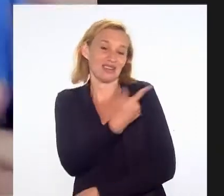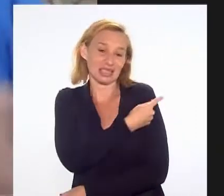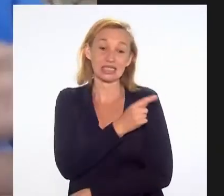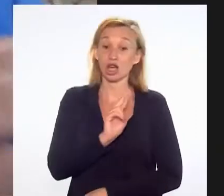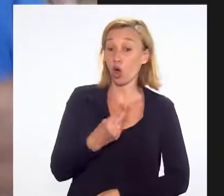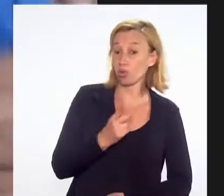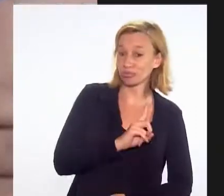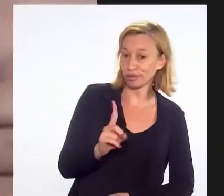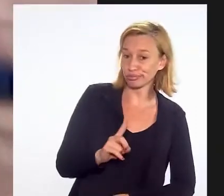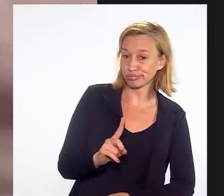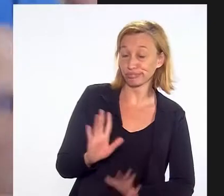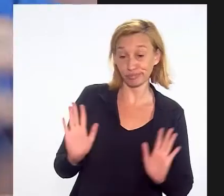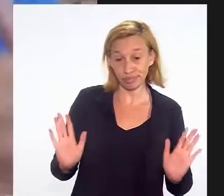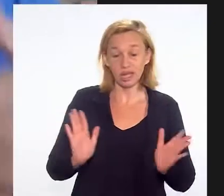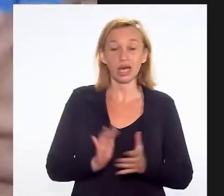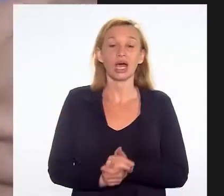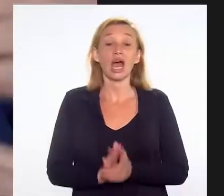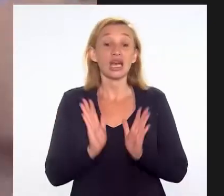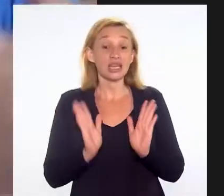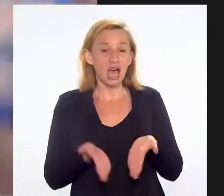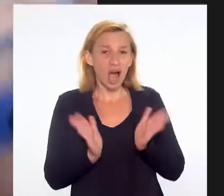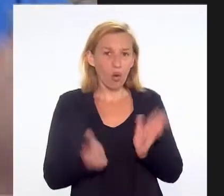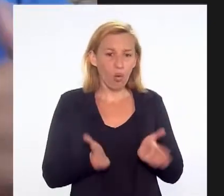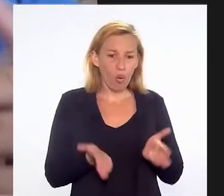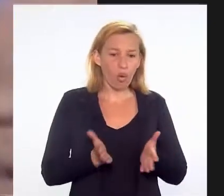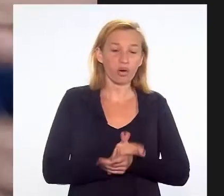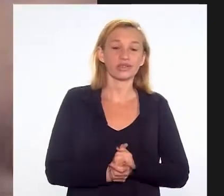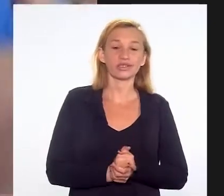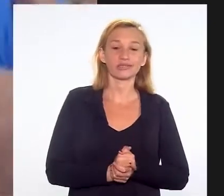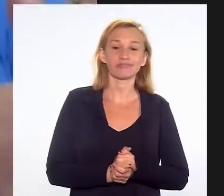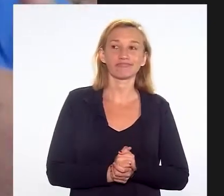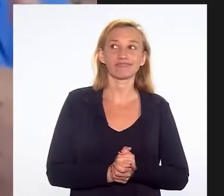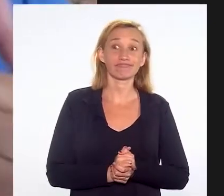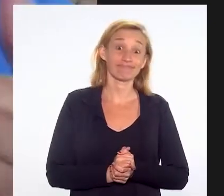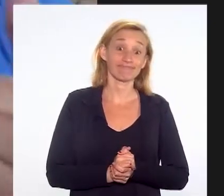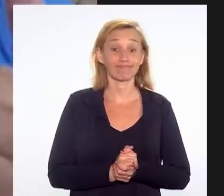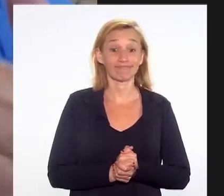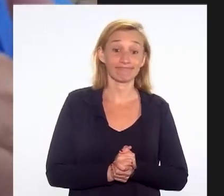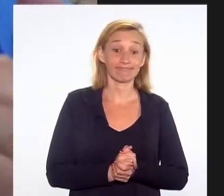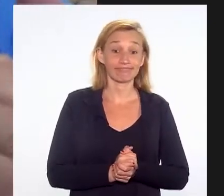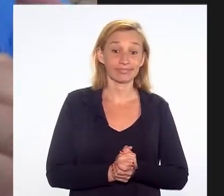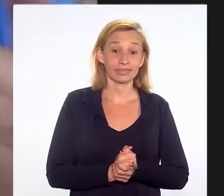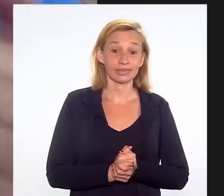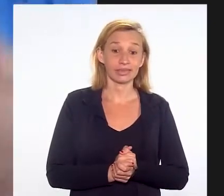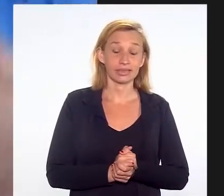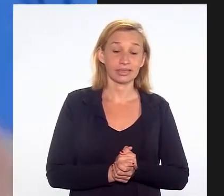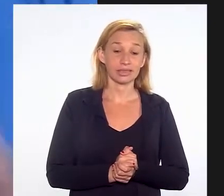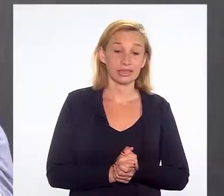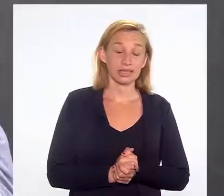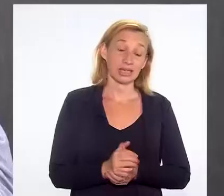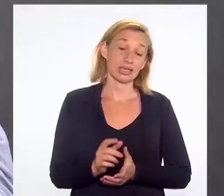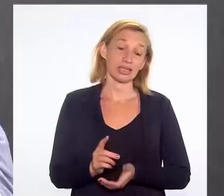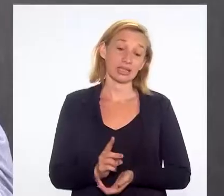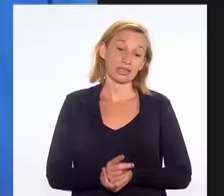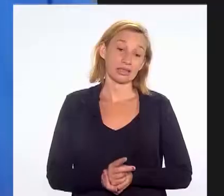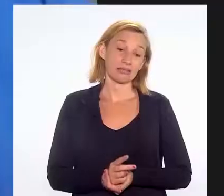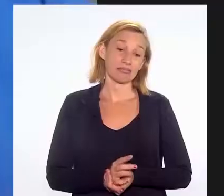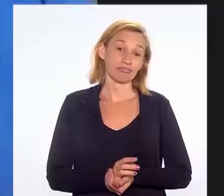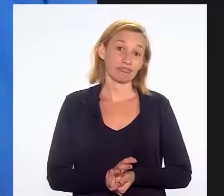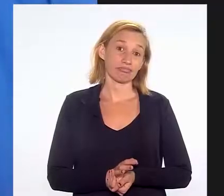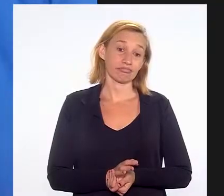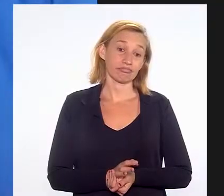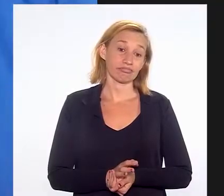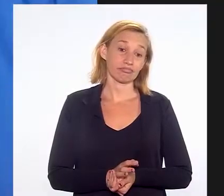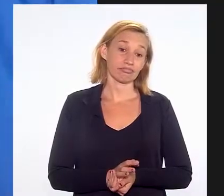dezembro a gente ainda estava naquela confusão que nem sabíamos se íamos ter a vacina. E